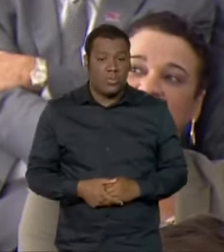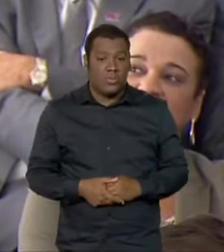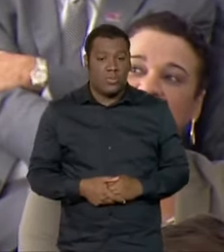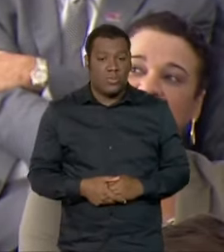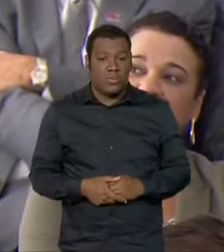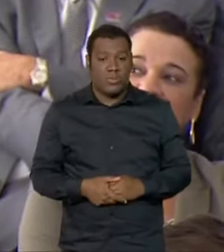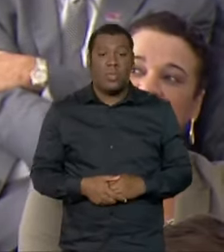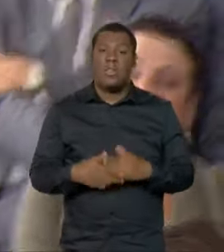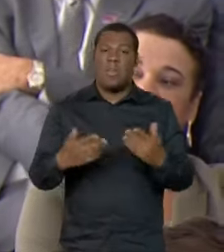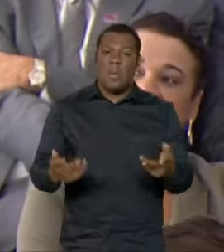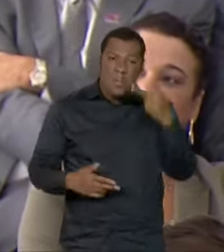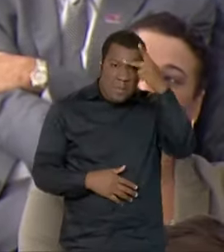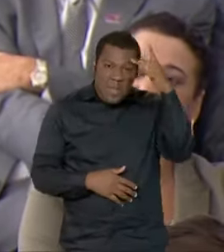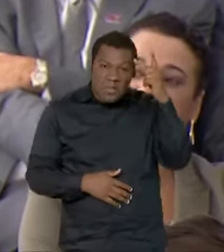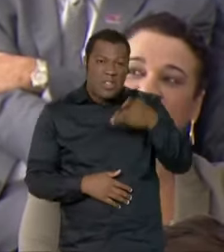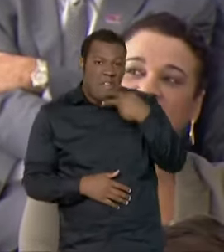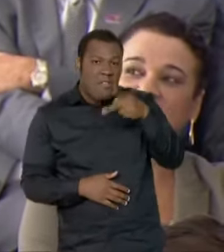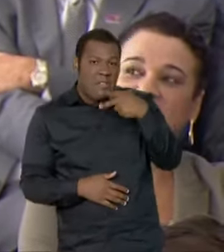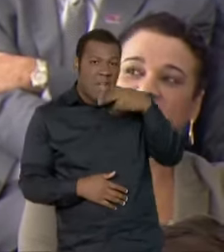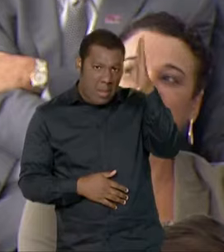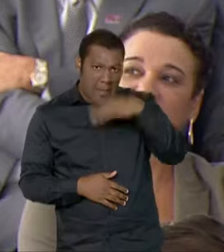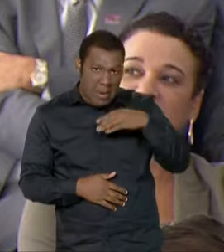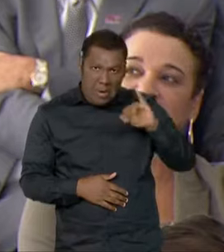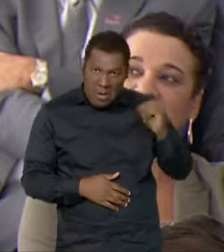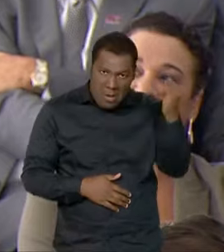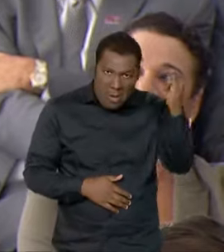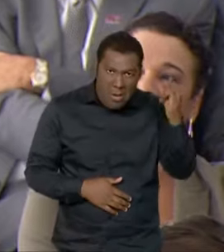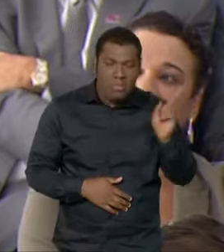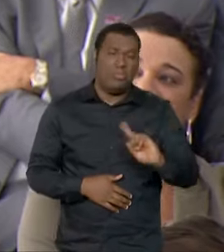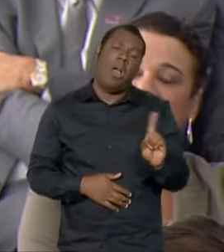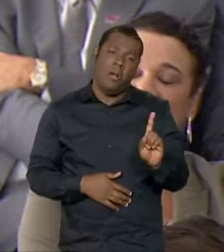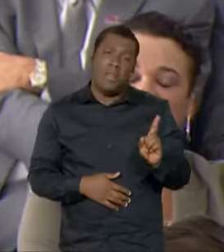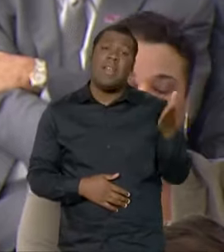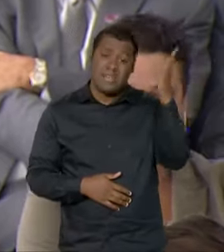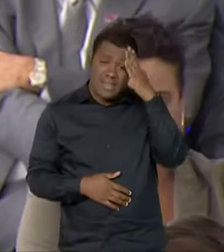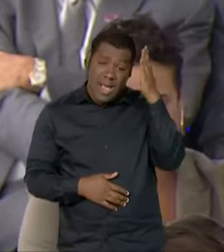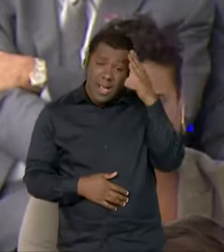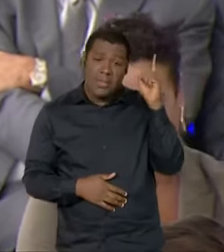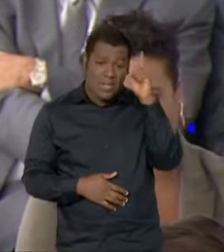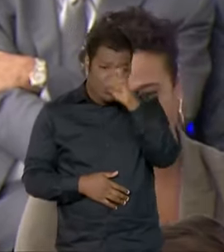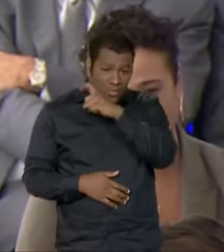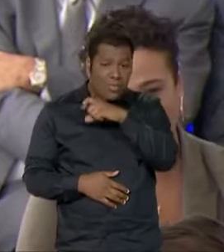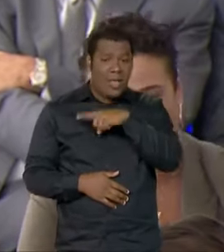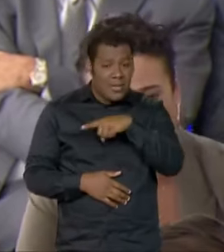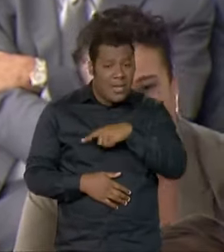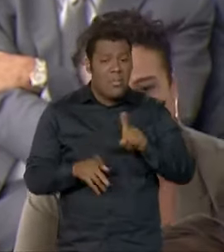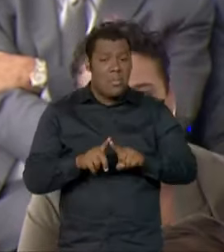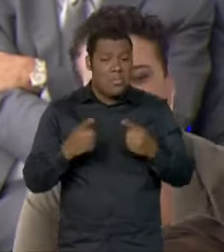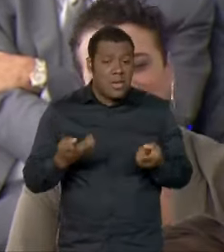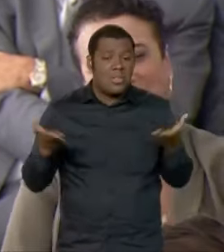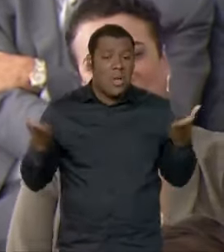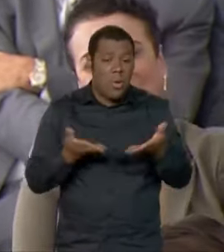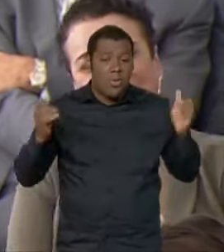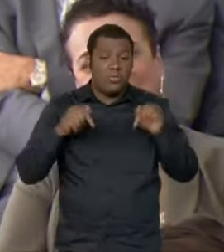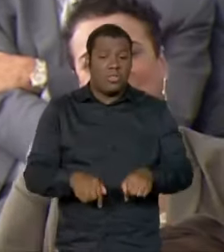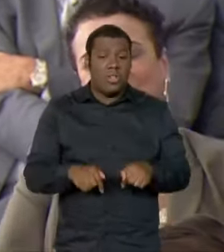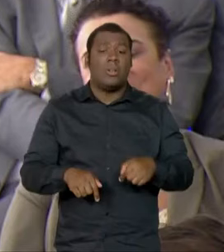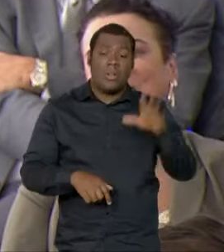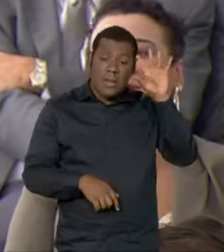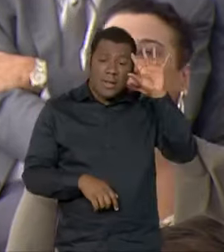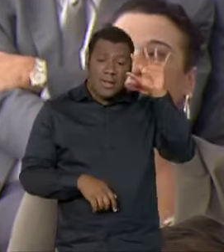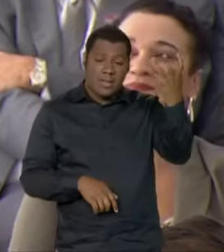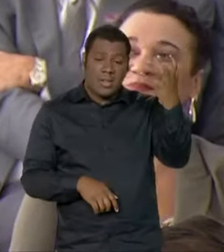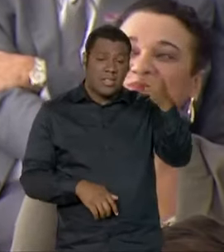de juros, ninguém falou mal. Todo mundo sabe que está difícil. Mas hoje aqui, a gente tomou a seguinte